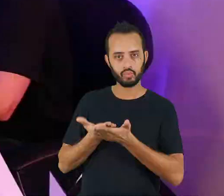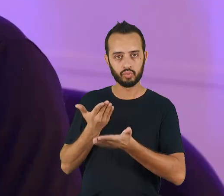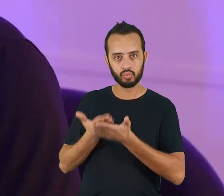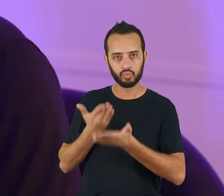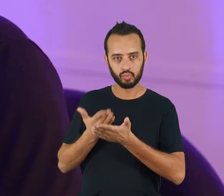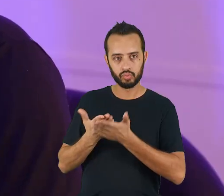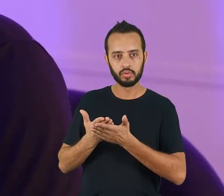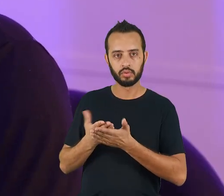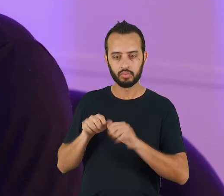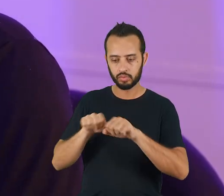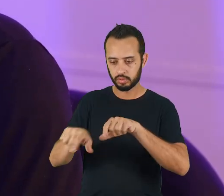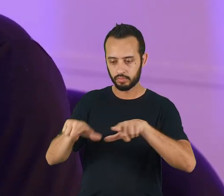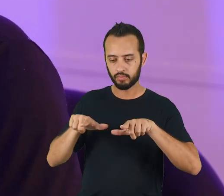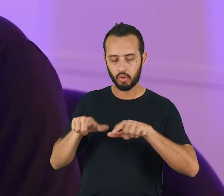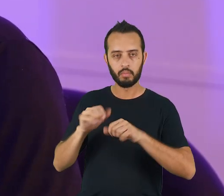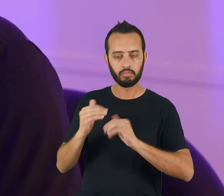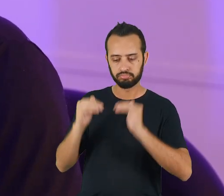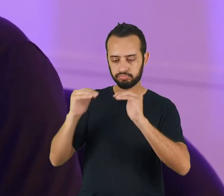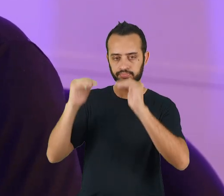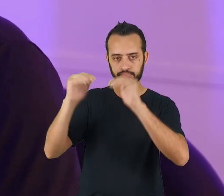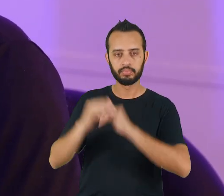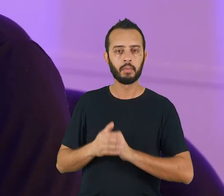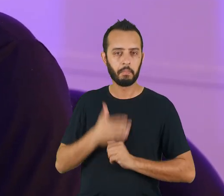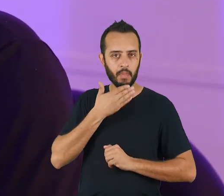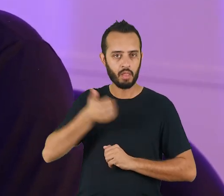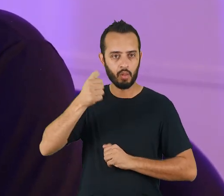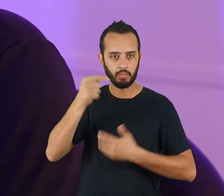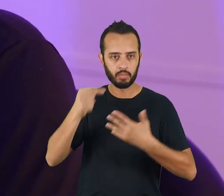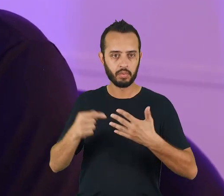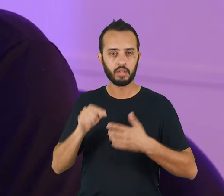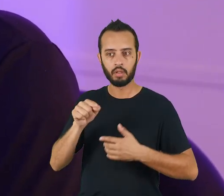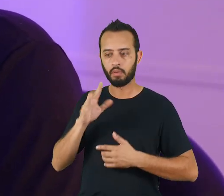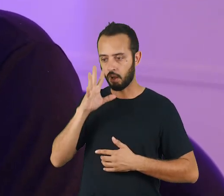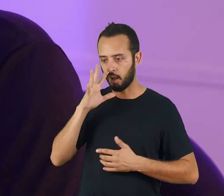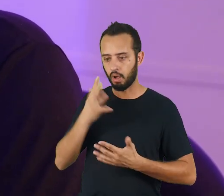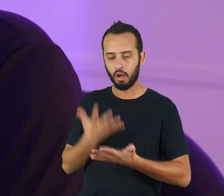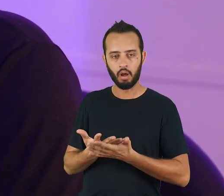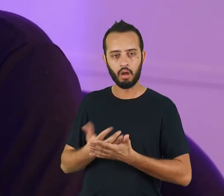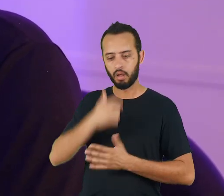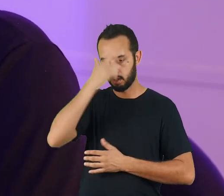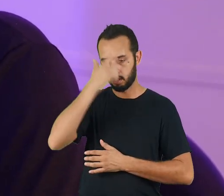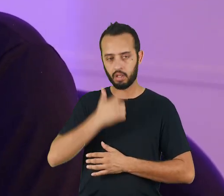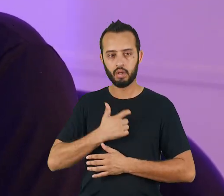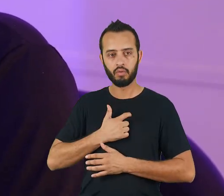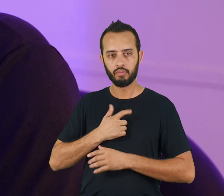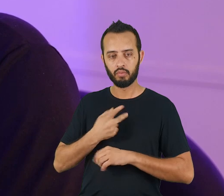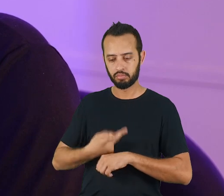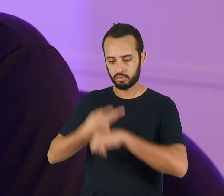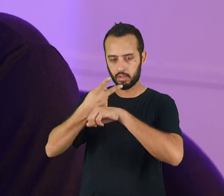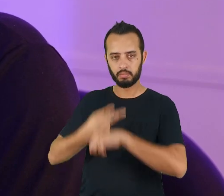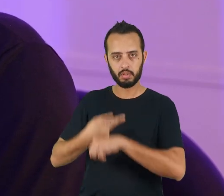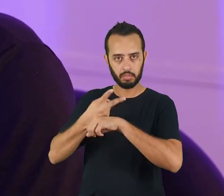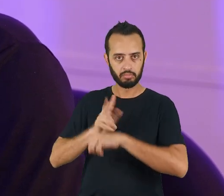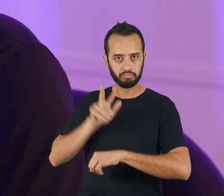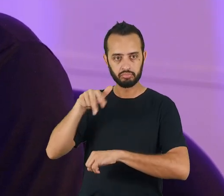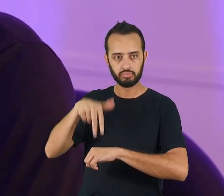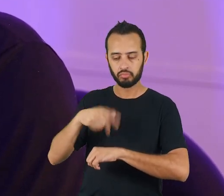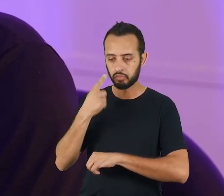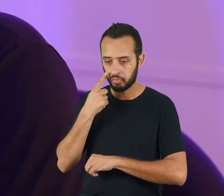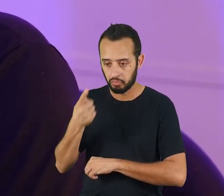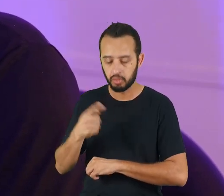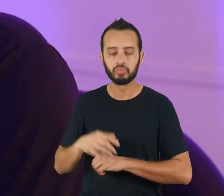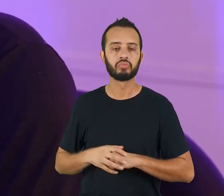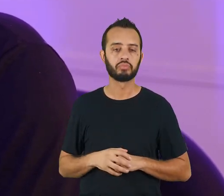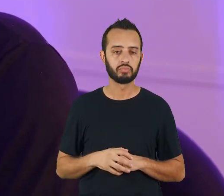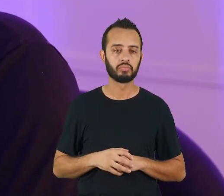né os estudantes mais bem qualificados tudo e é impressionante eu vou nas premiações né tudo e eu